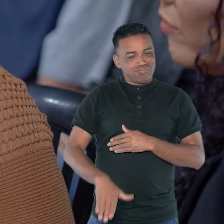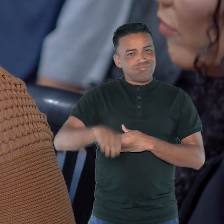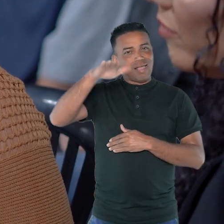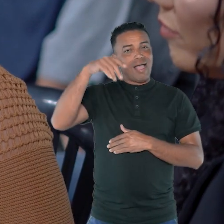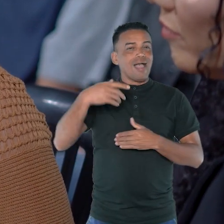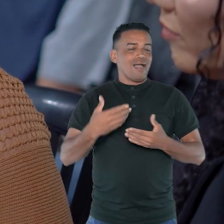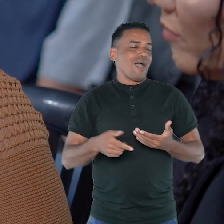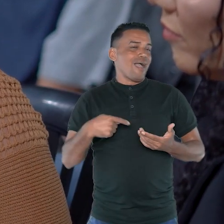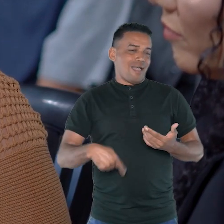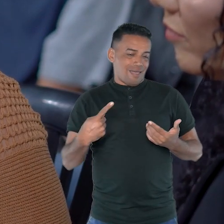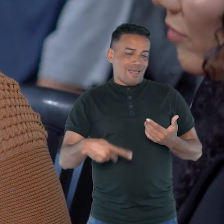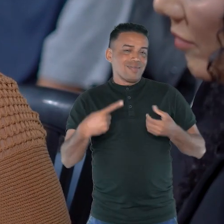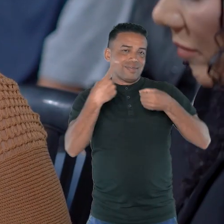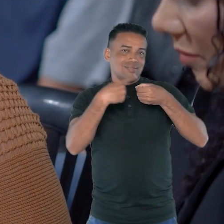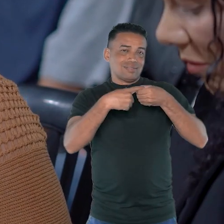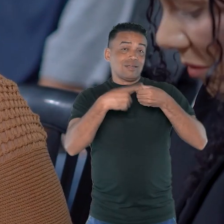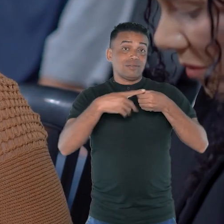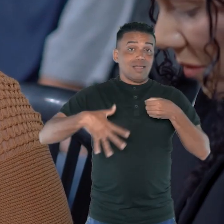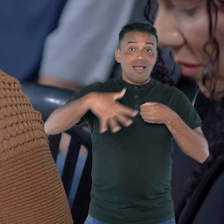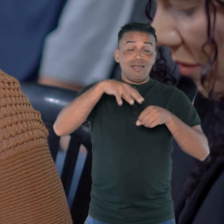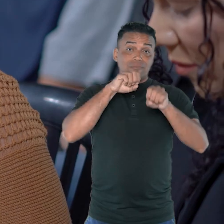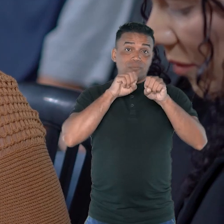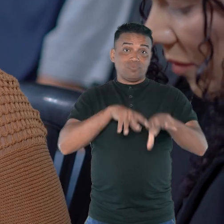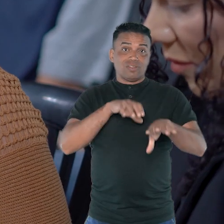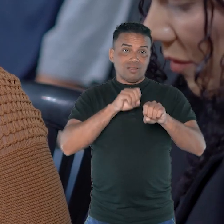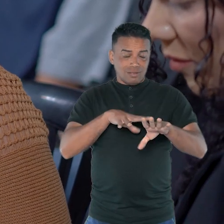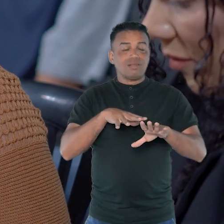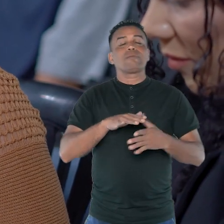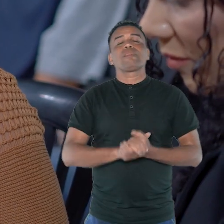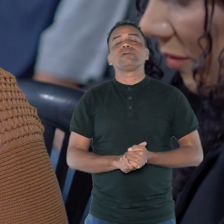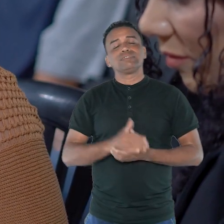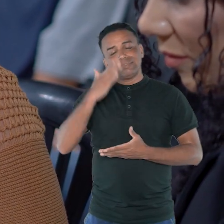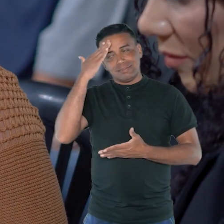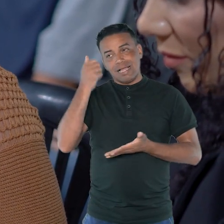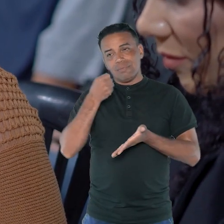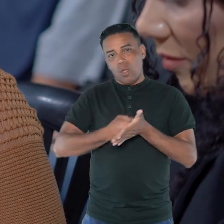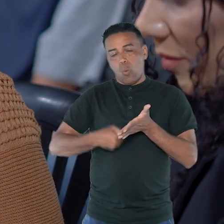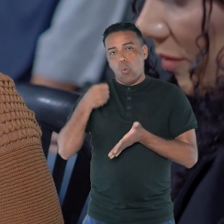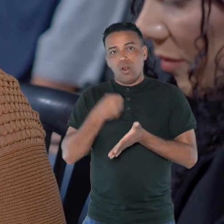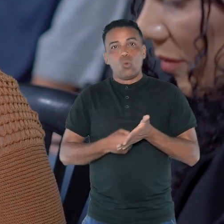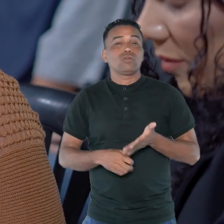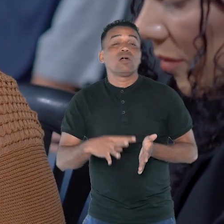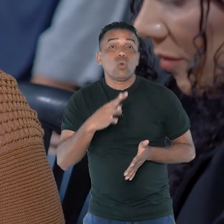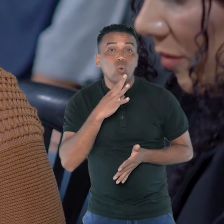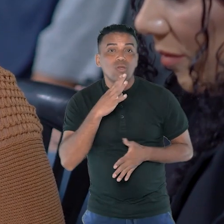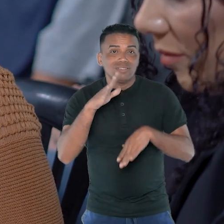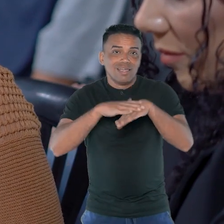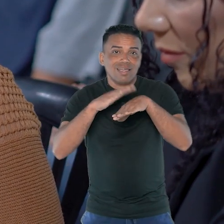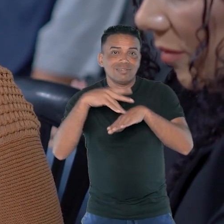no meio, né, no ambiente da educação, nós sabemos que isso é uma luta. E conhecer a sua